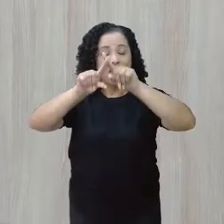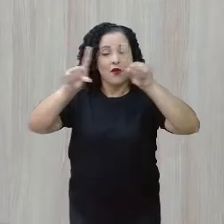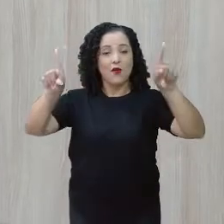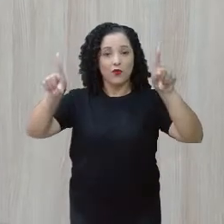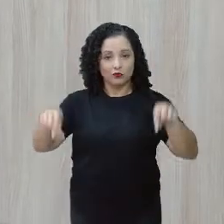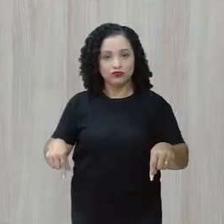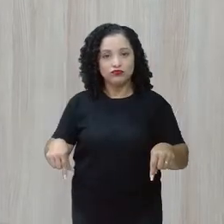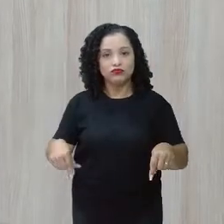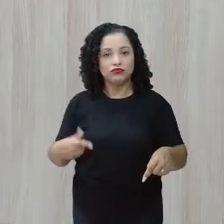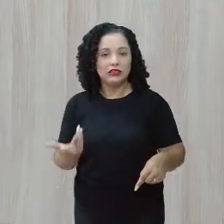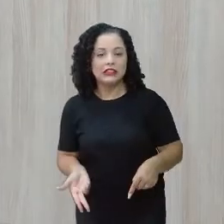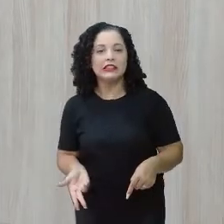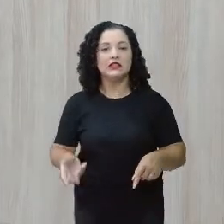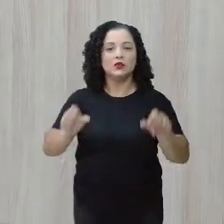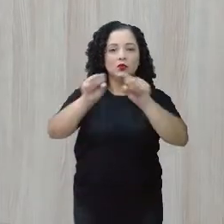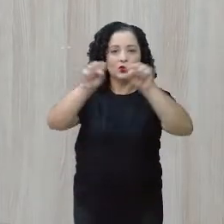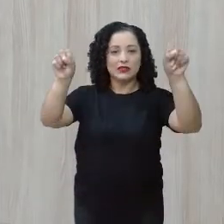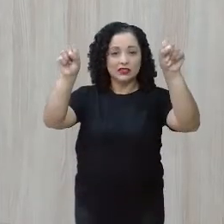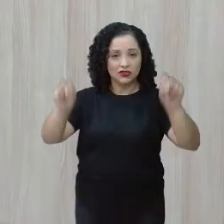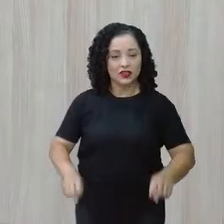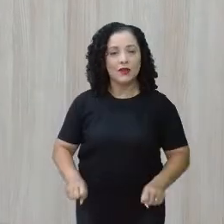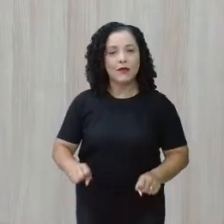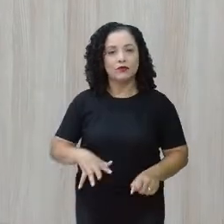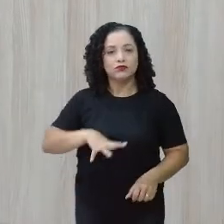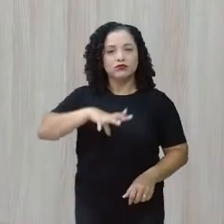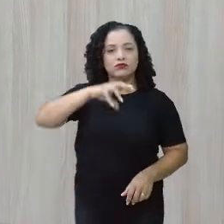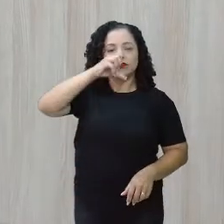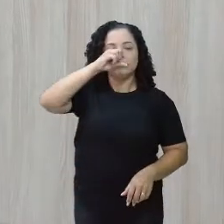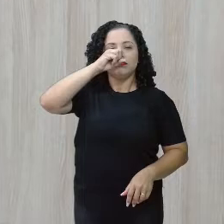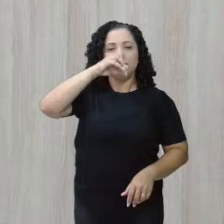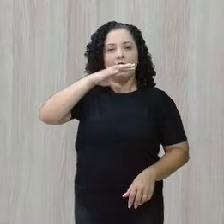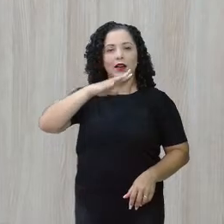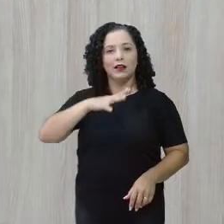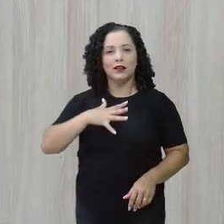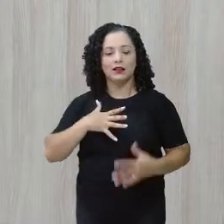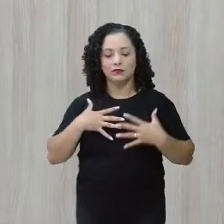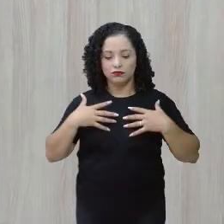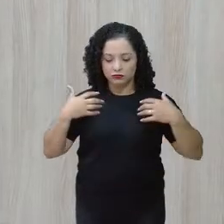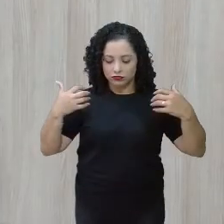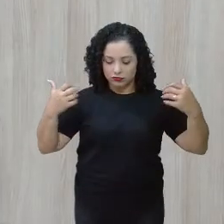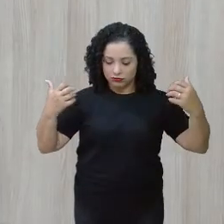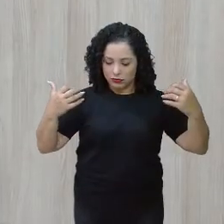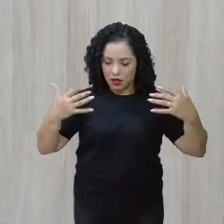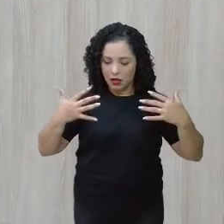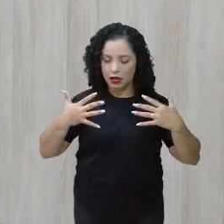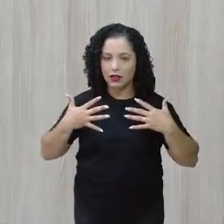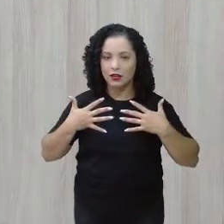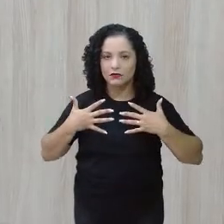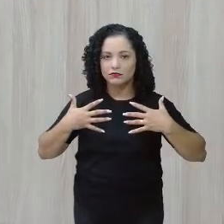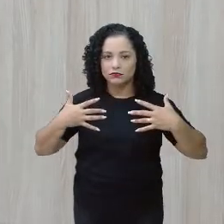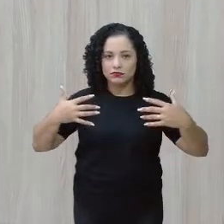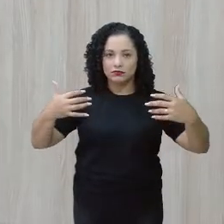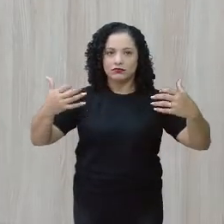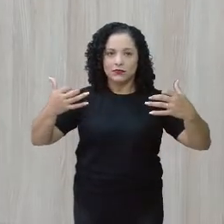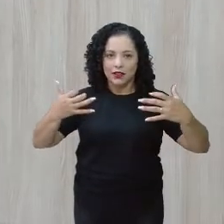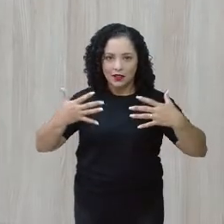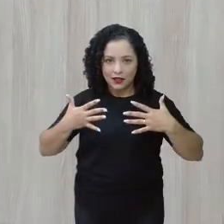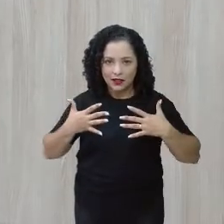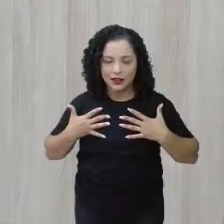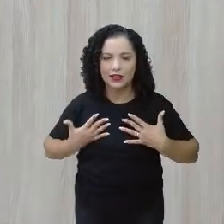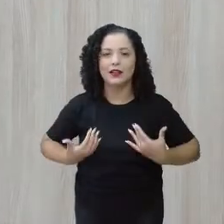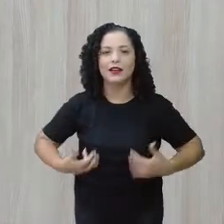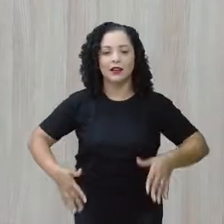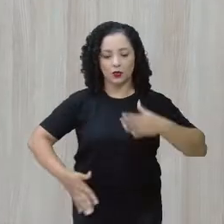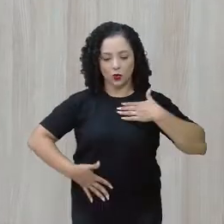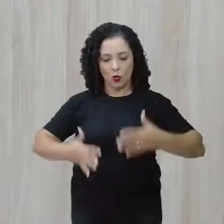função tirar do ar o oxigênio para ser distribuído por todo o corpo e retirar do nosso corpo o